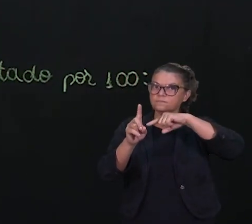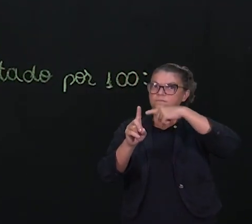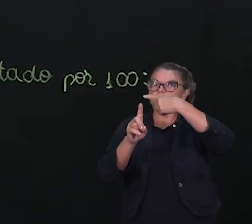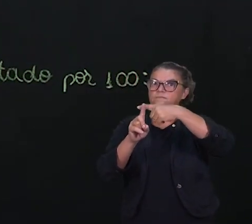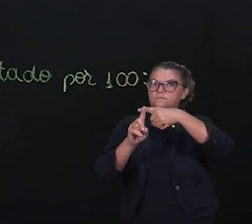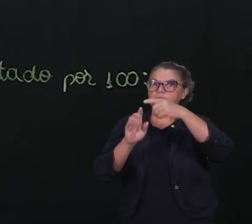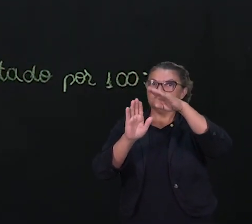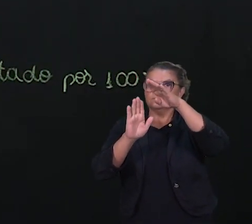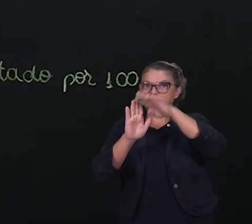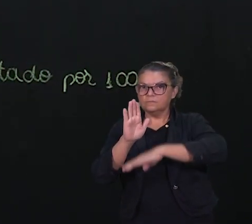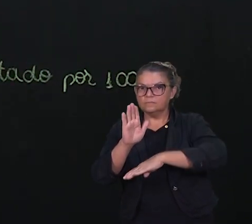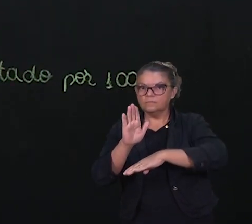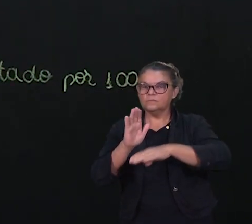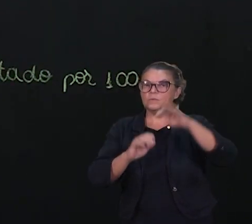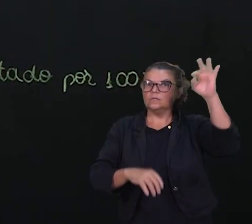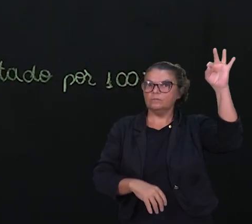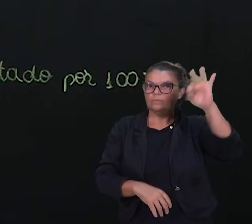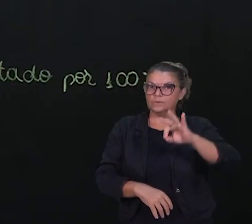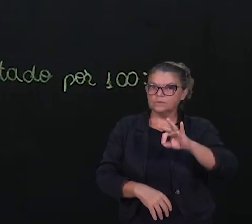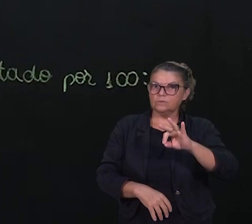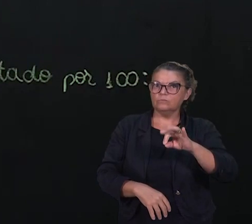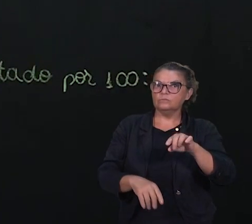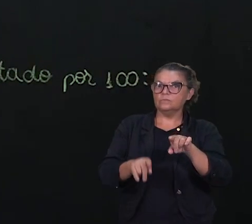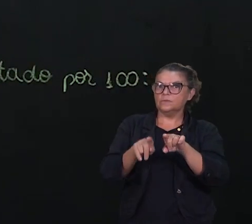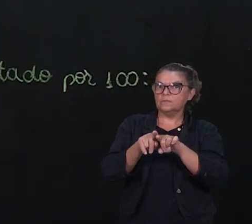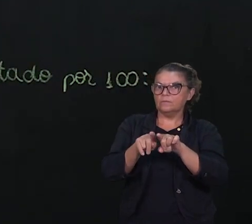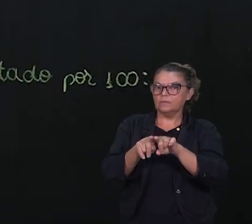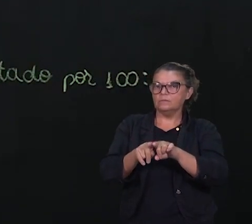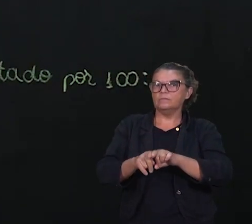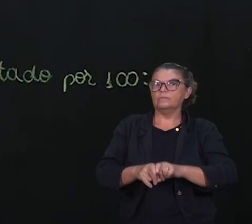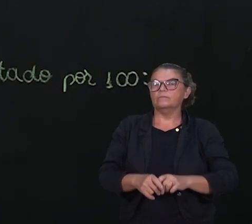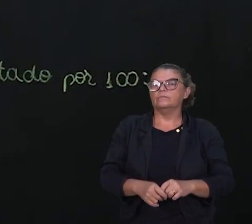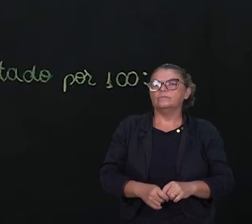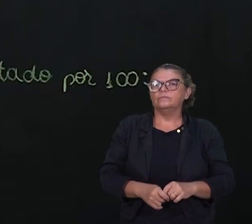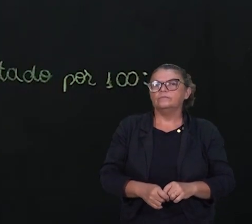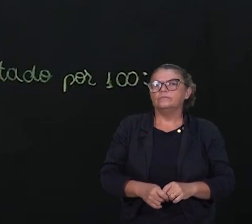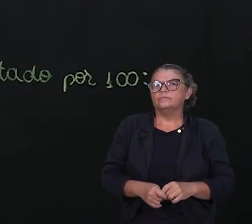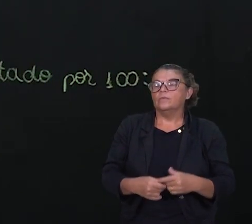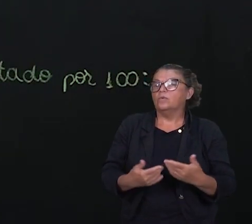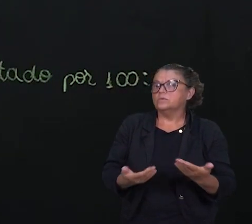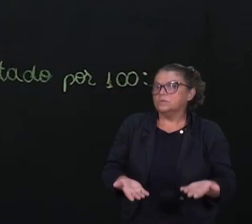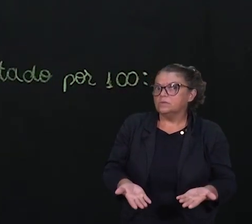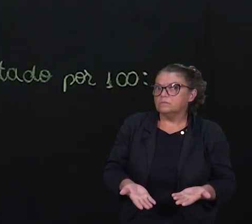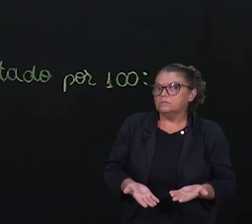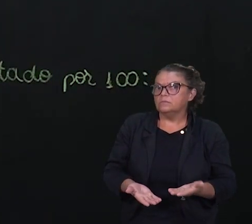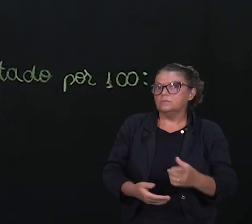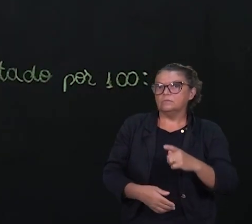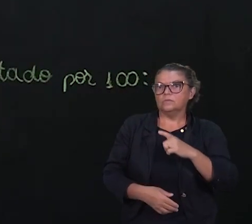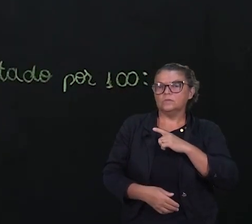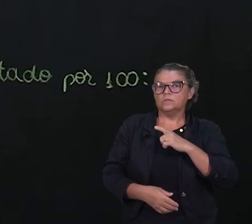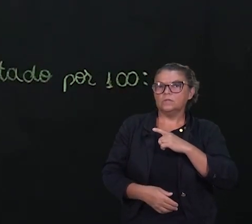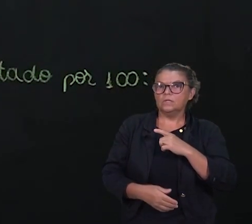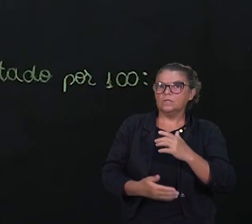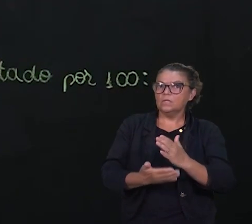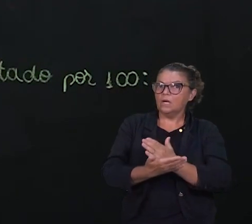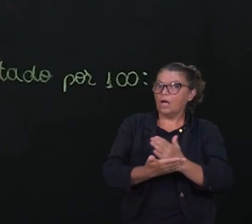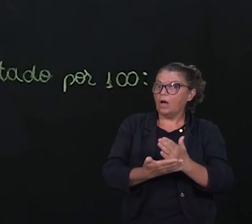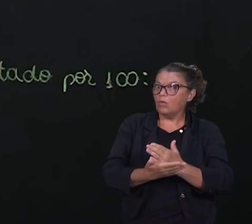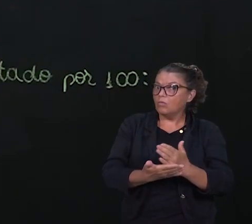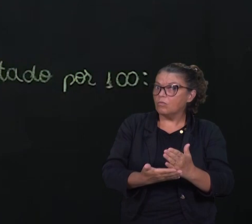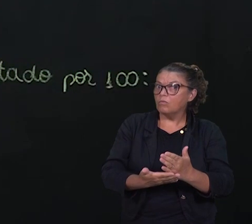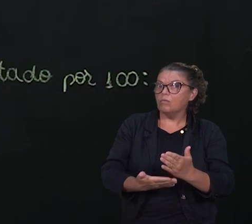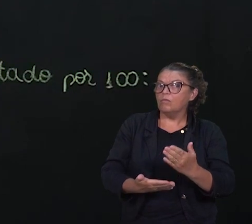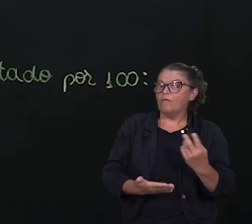trata de como calcular aumento ou redução com porcentagem. Ou seja, eu tenho um certo valor